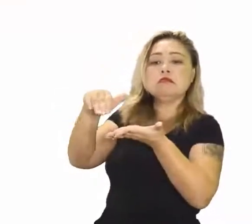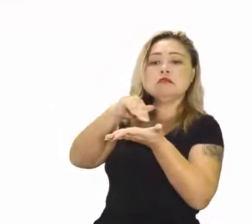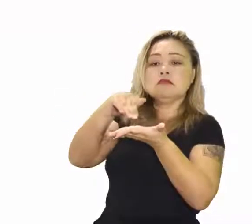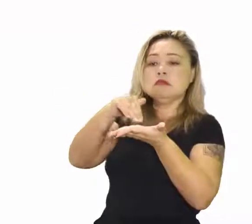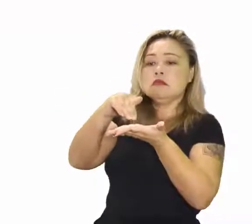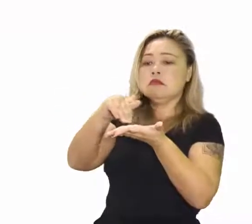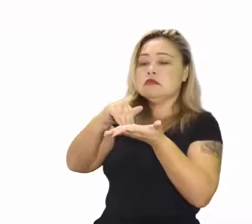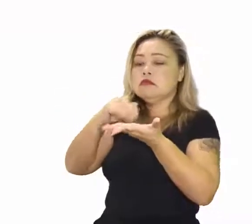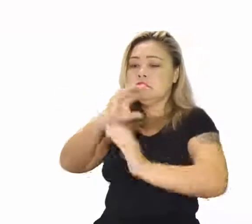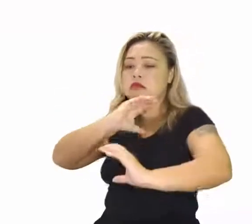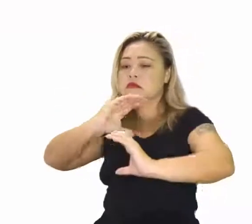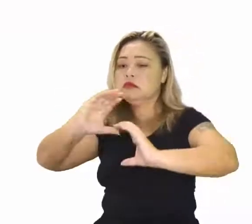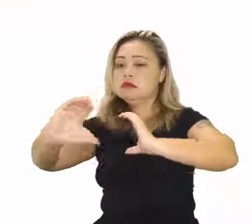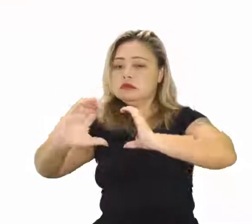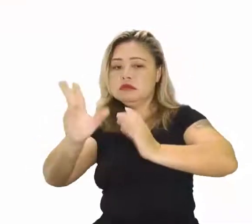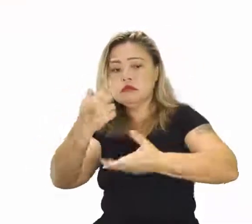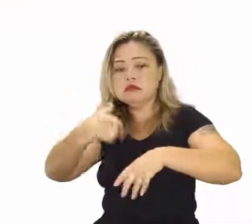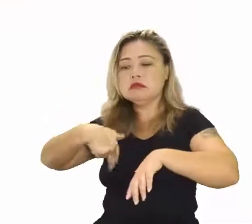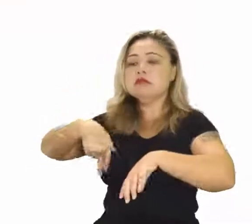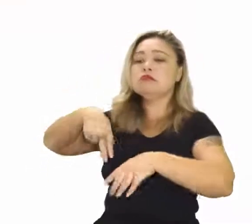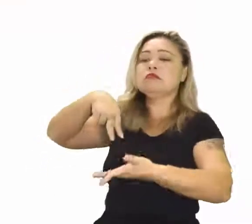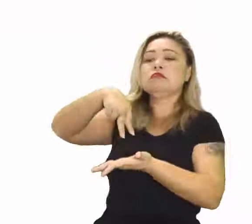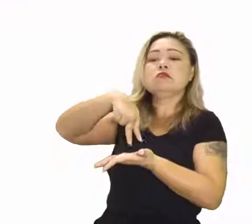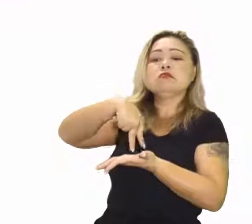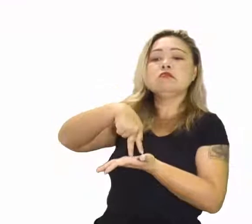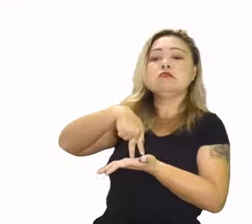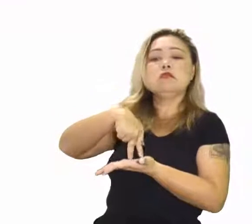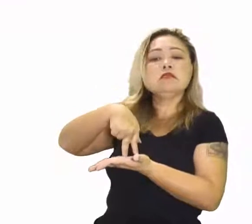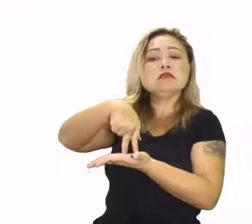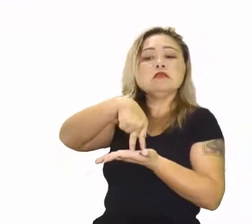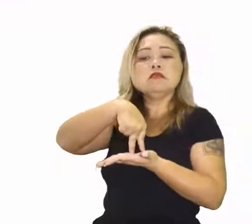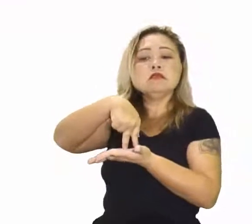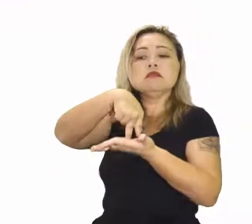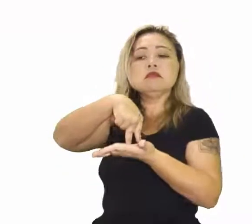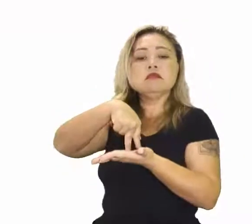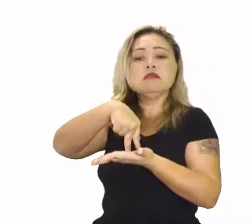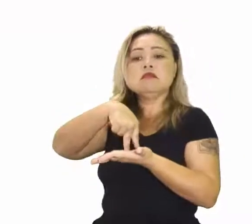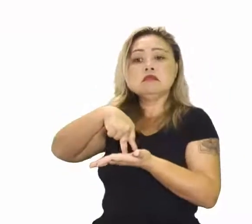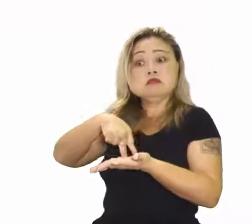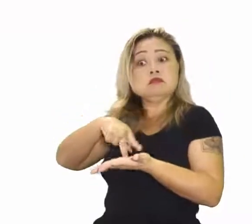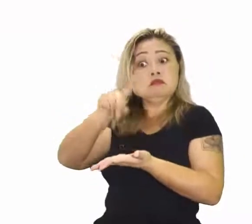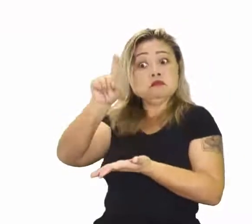de comunicação ainda está em pé. Então nós temos aí